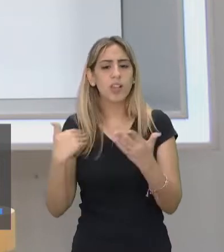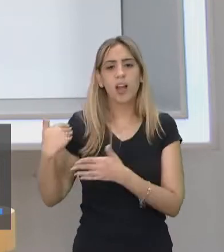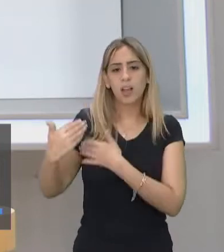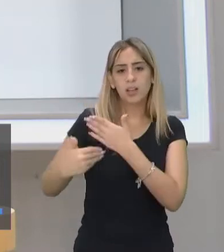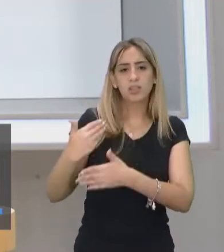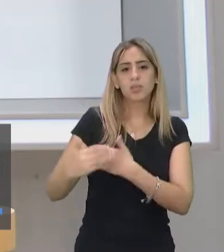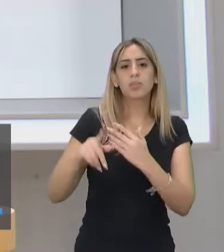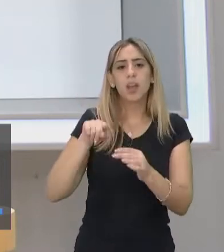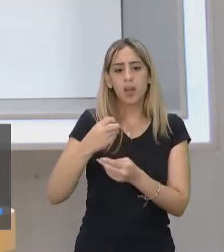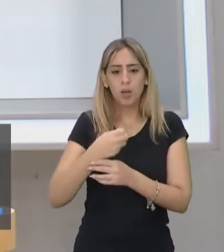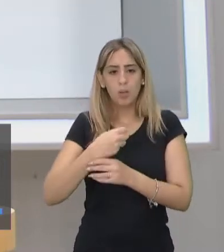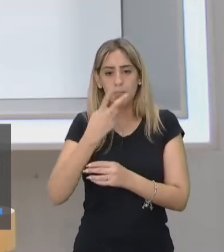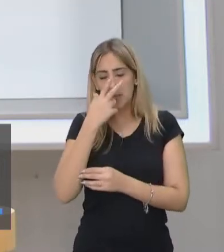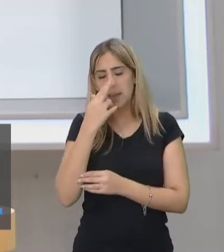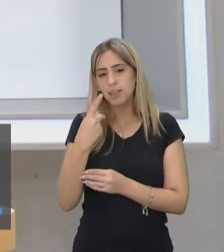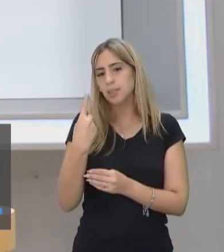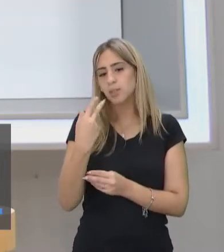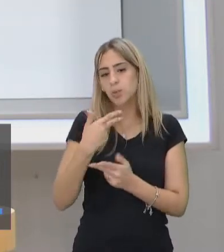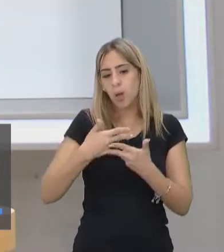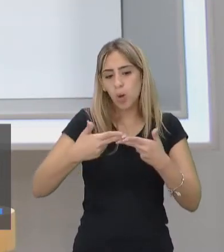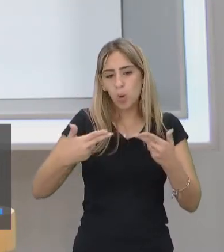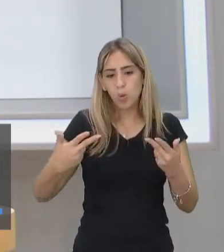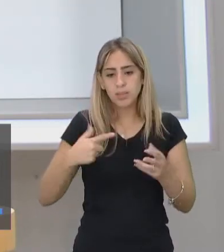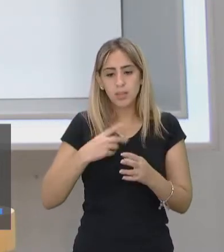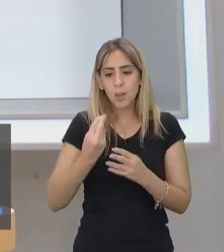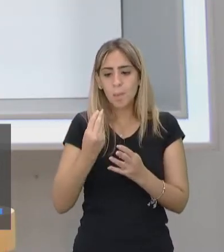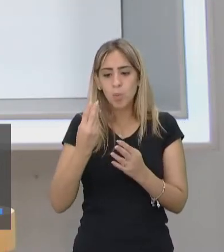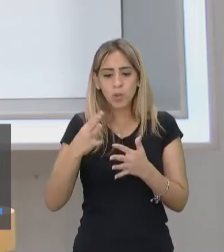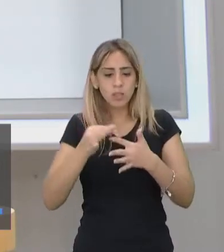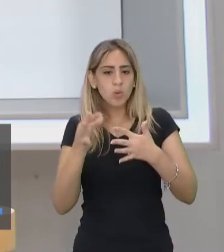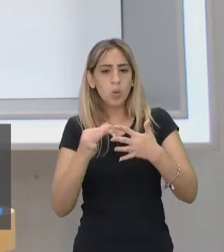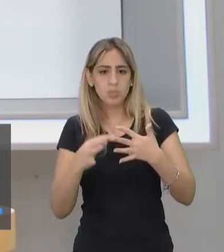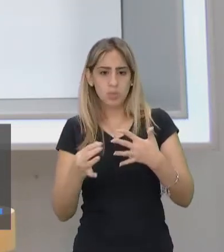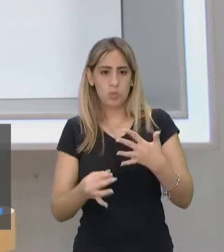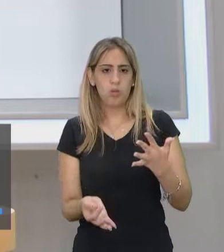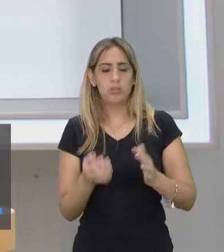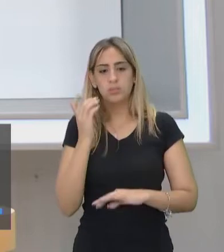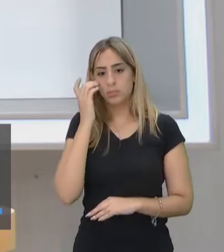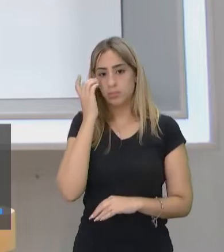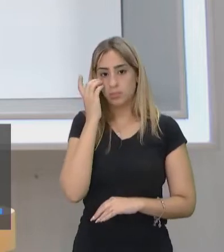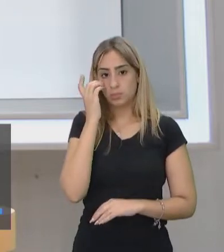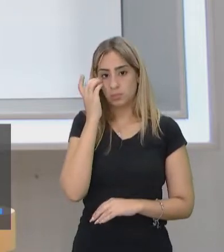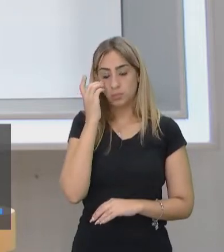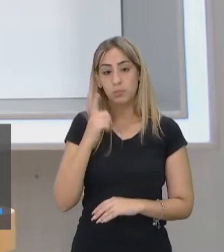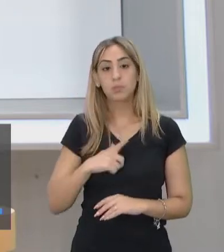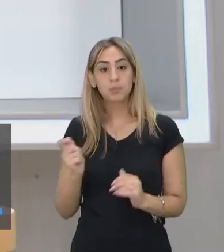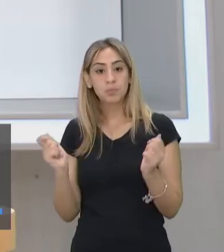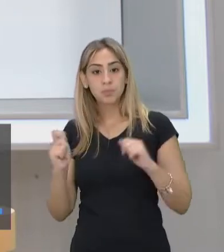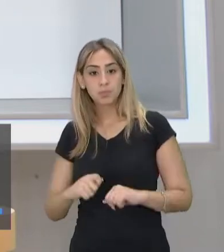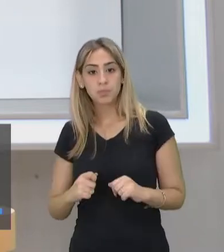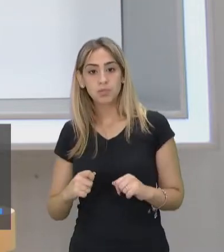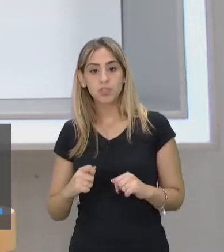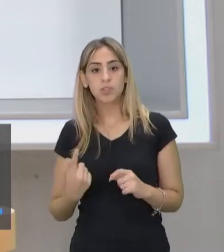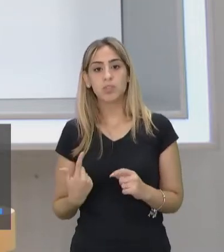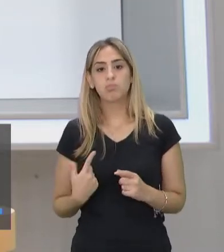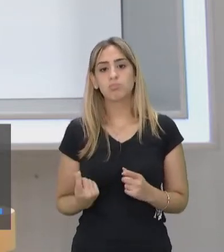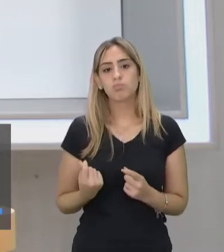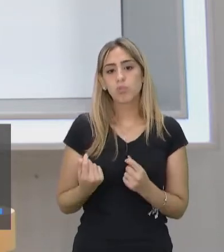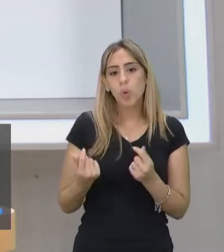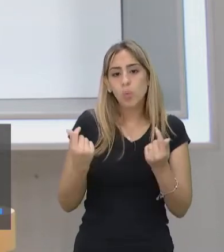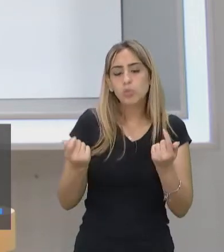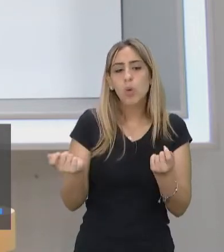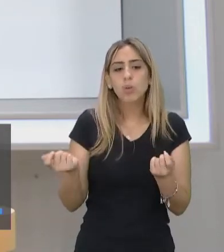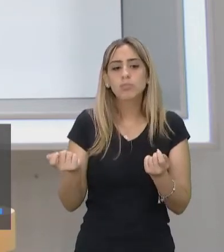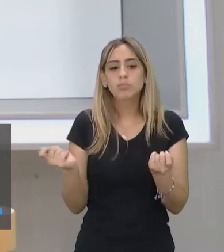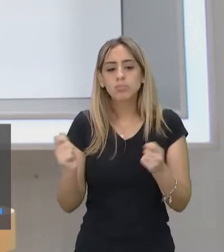é um leque muito grande, Tony. Eu tive condição, né, e eu sempre agradeço isso muito,